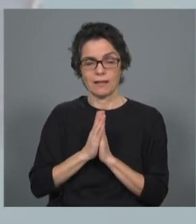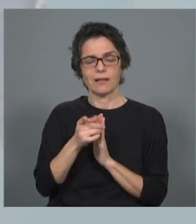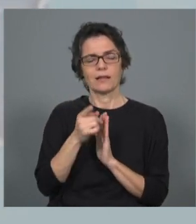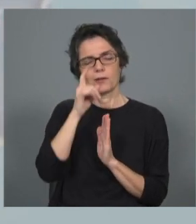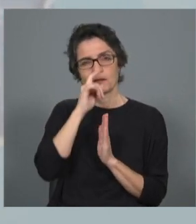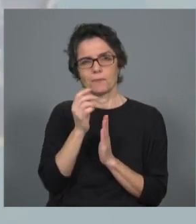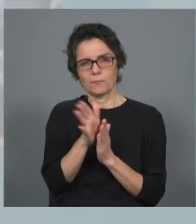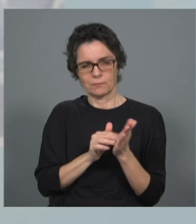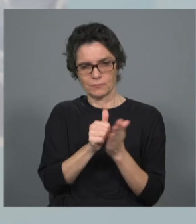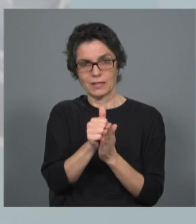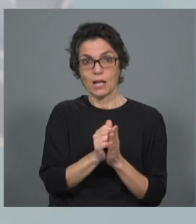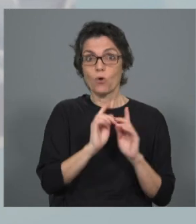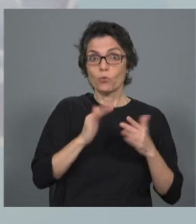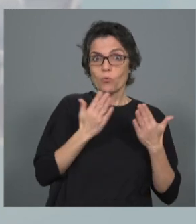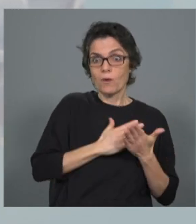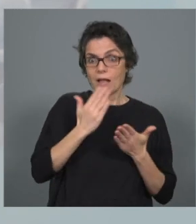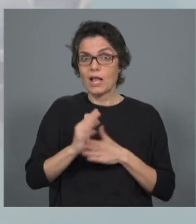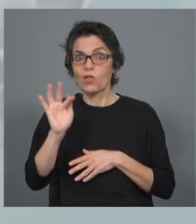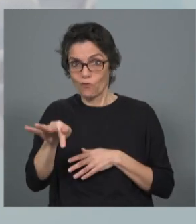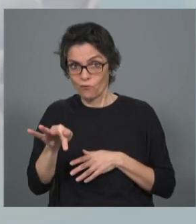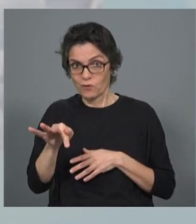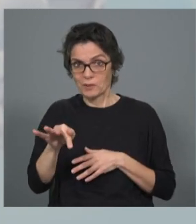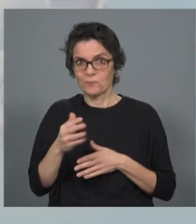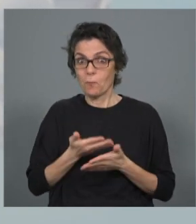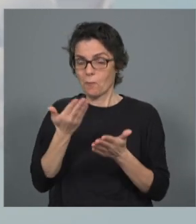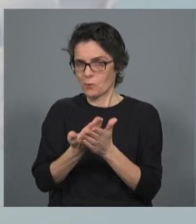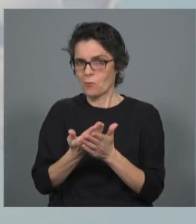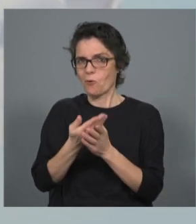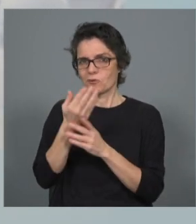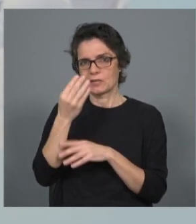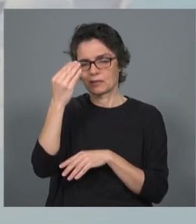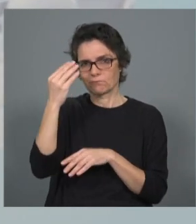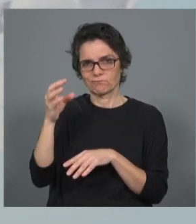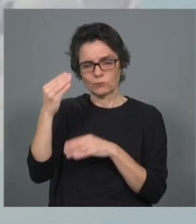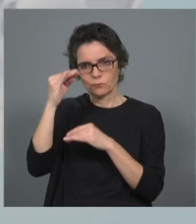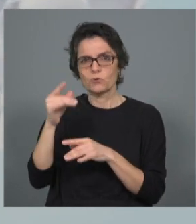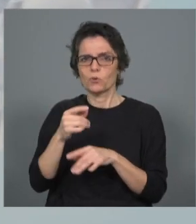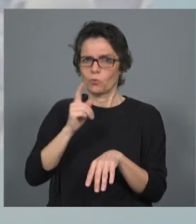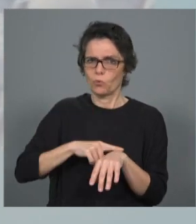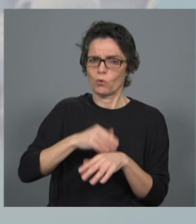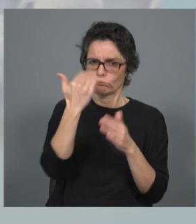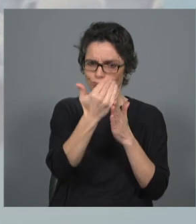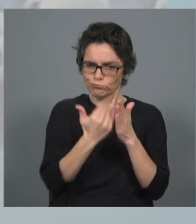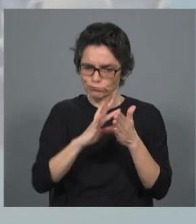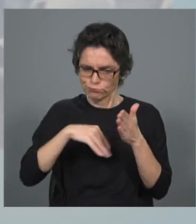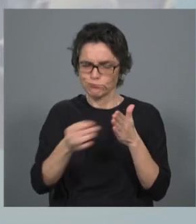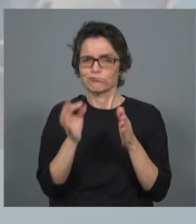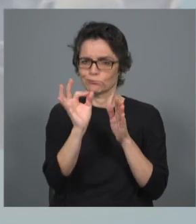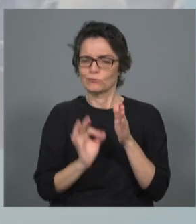leitura da Bíblia do princípio ao fim. Era uma proposta formativa, objetiva, com horas marcadas e com esses tempos